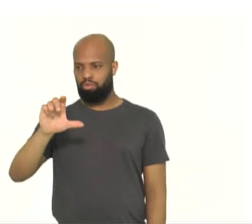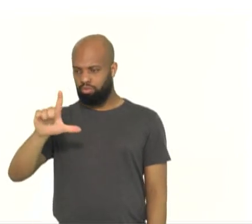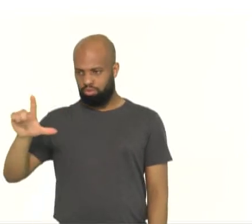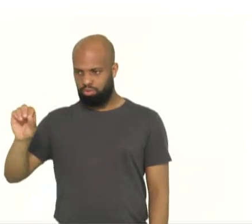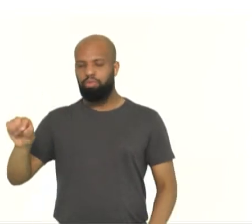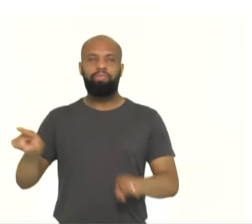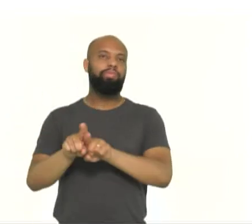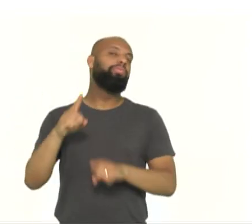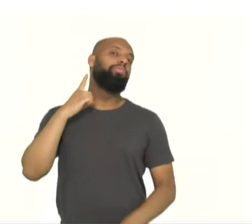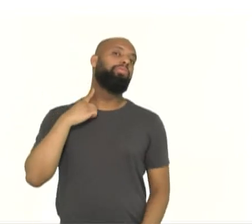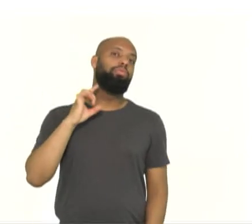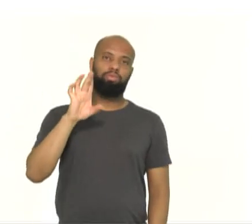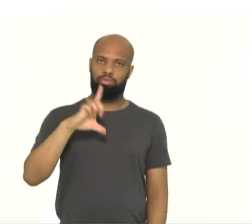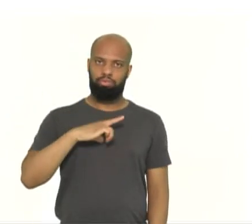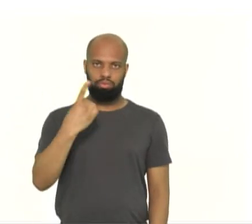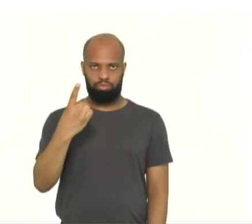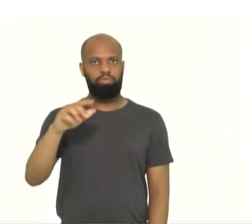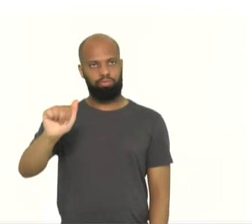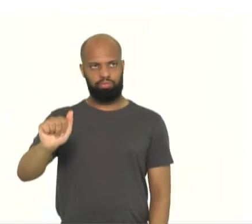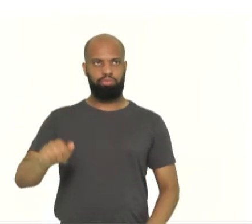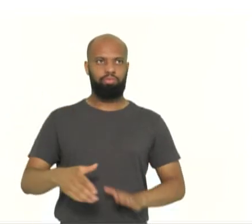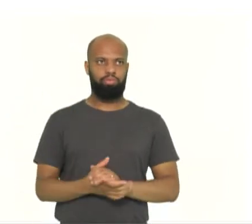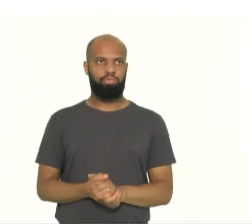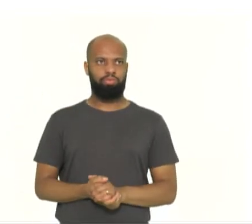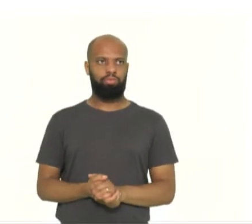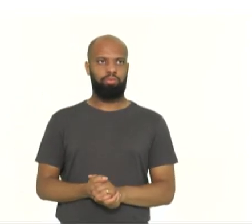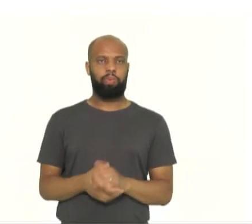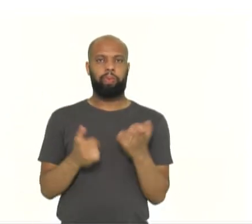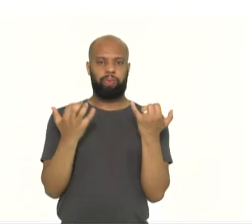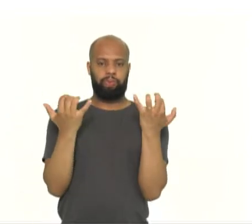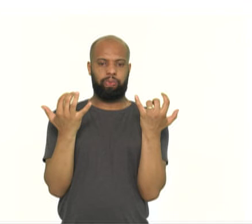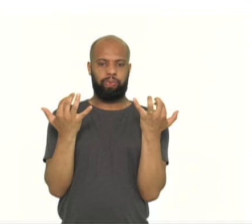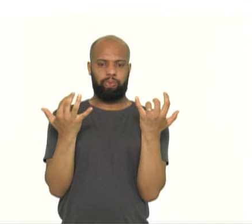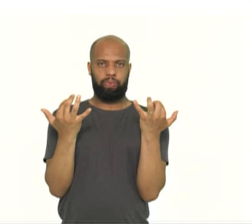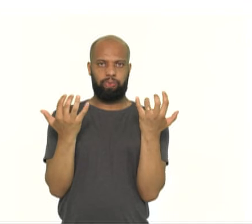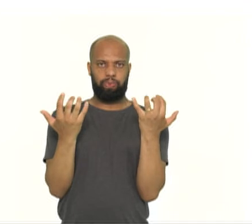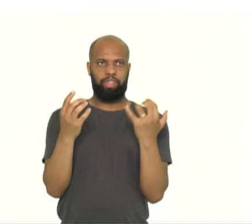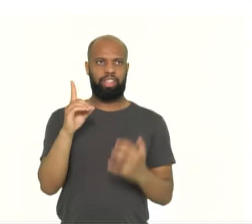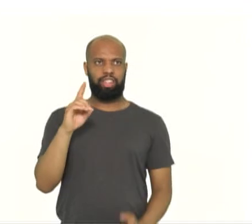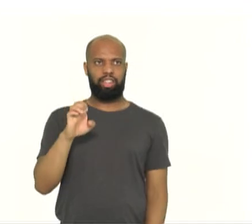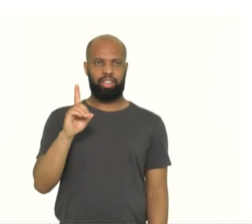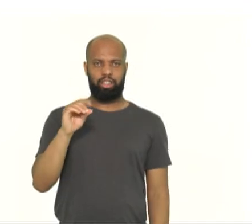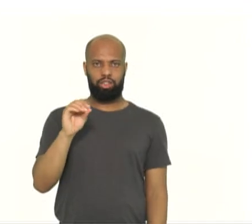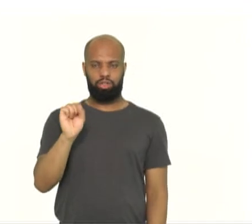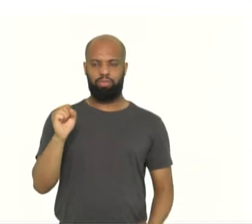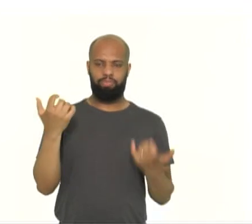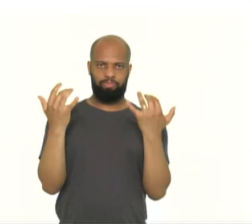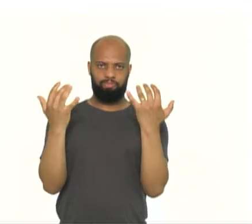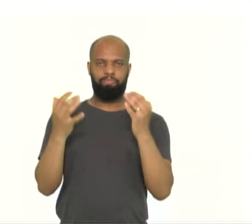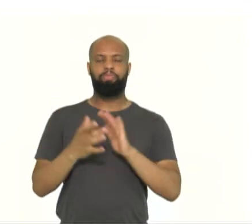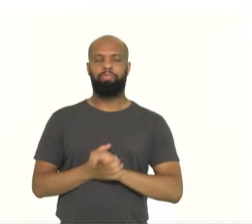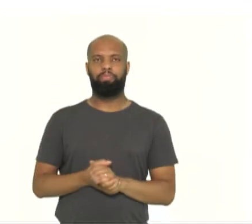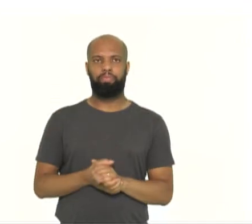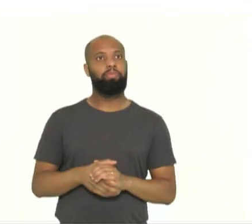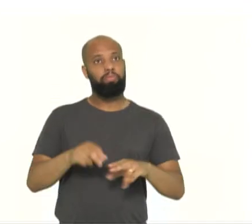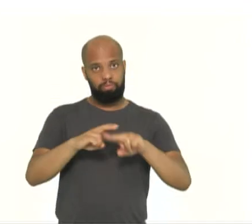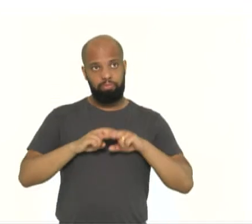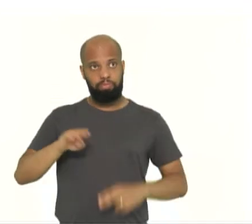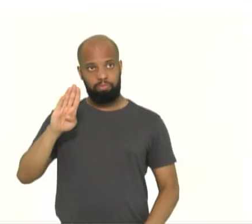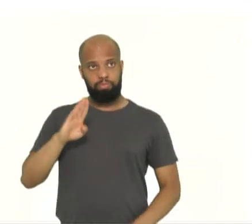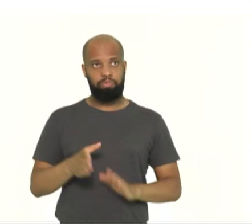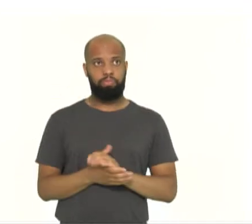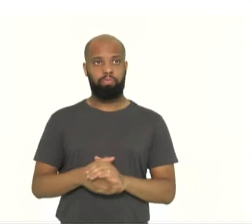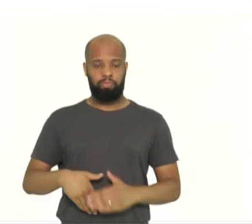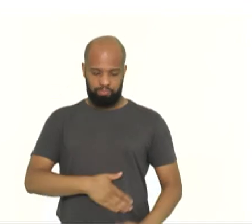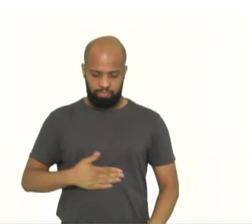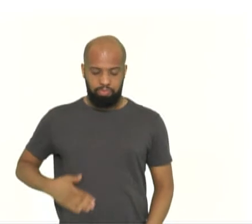B, me duelen los dedos, duelen e dedos, os dois estão no plural. E na última, me duele la